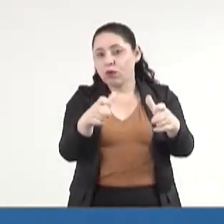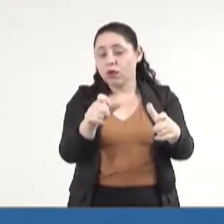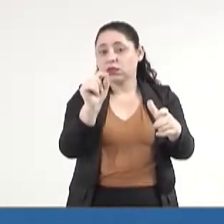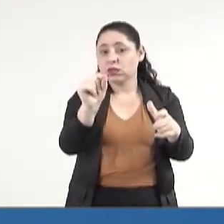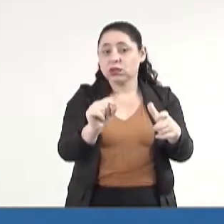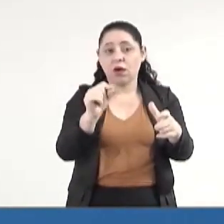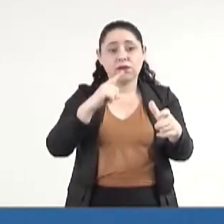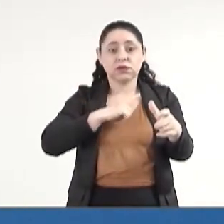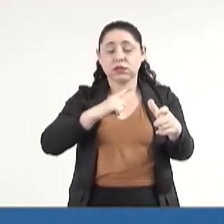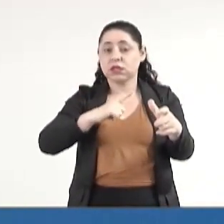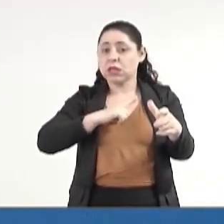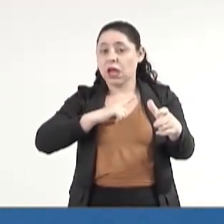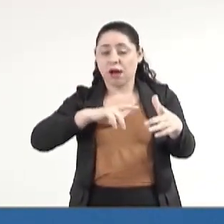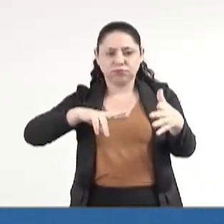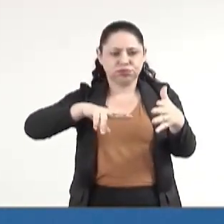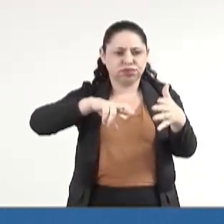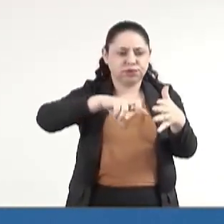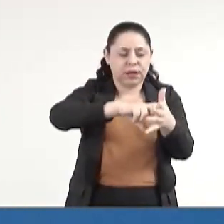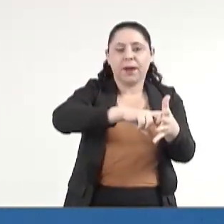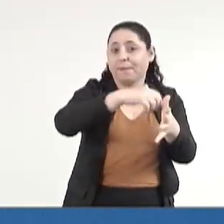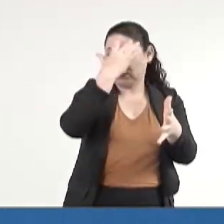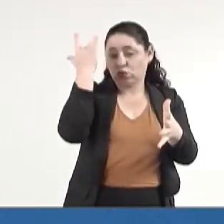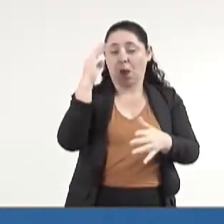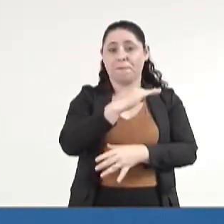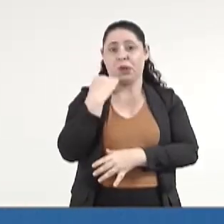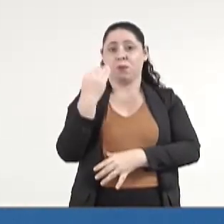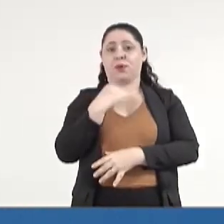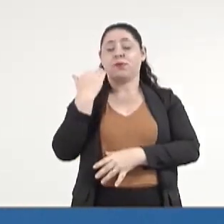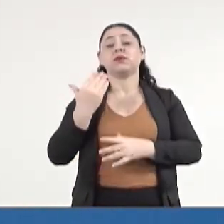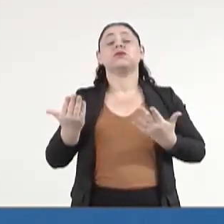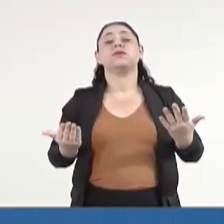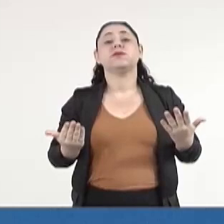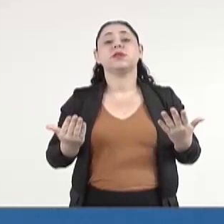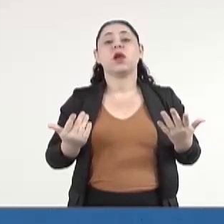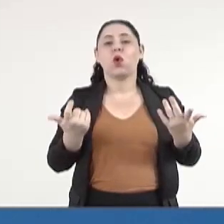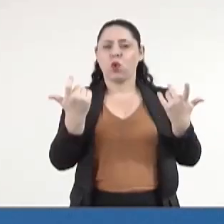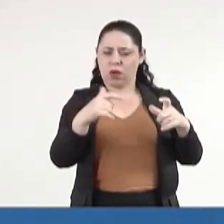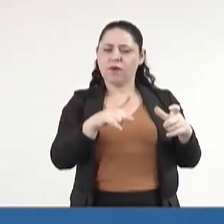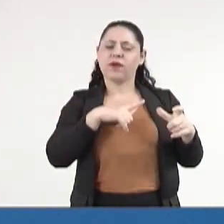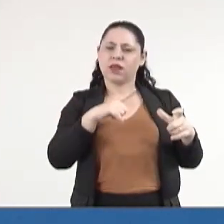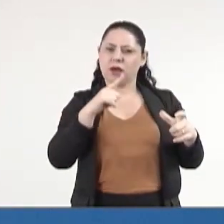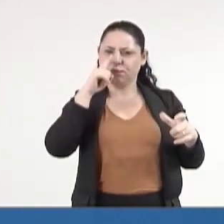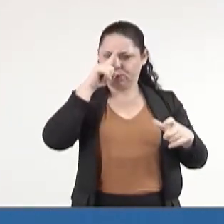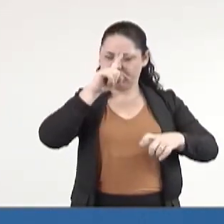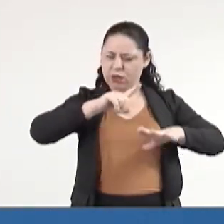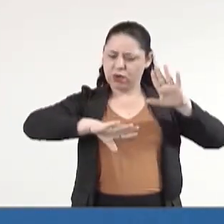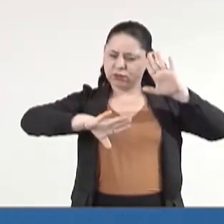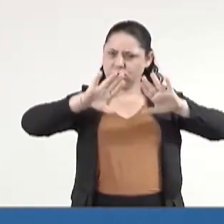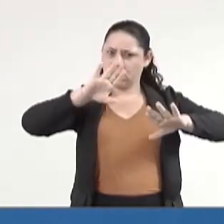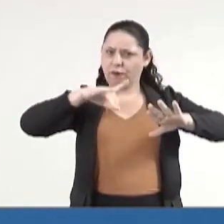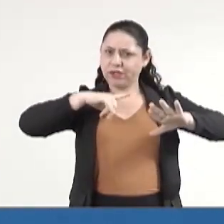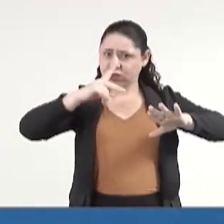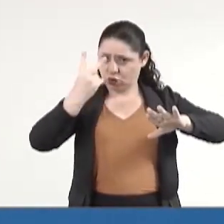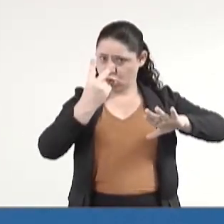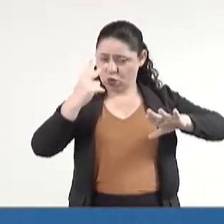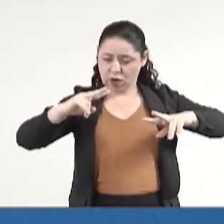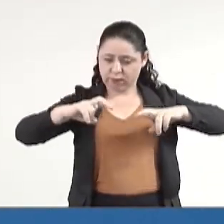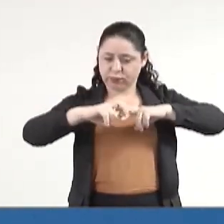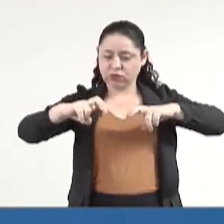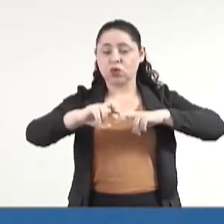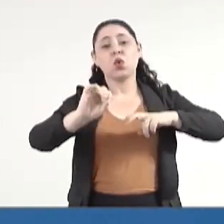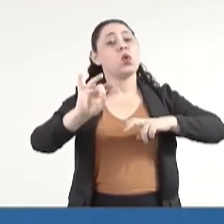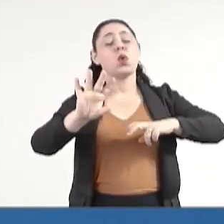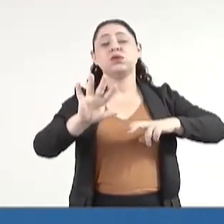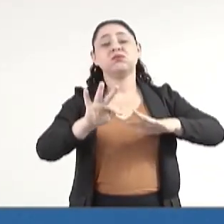trechos que têm ceifado vidas. Será que esses trechos mais difíceis, Achioca, serão duplicados